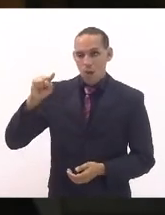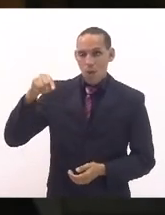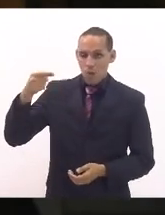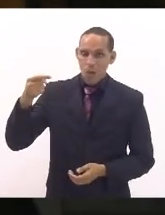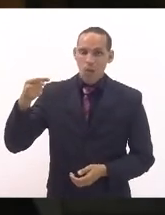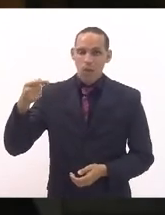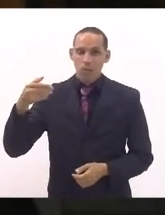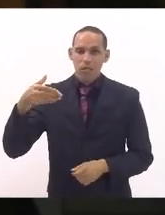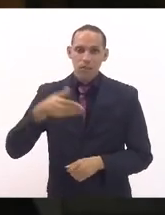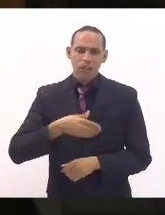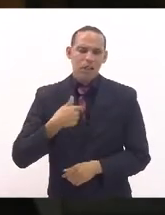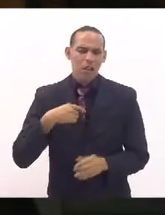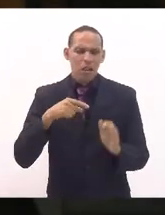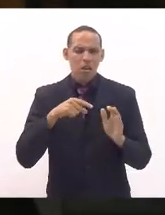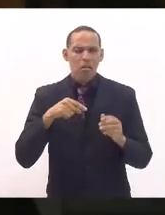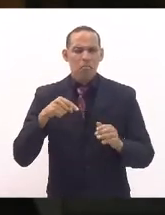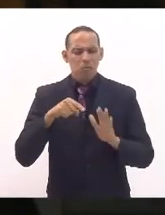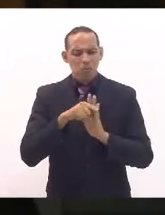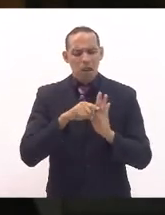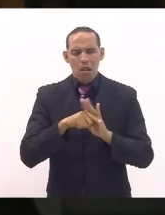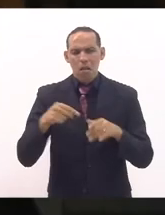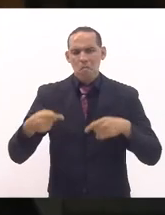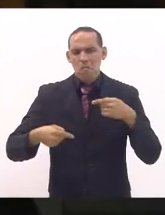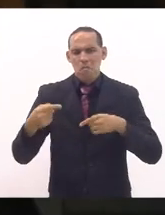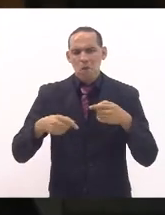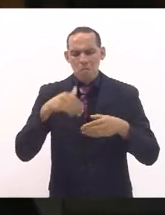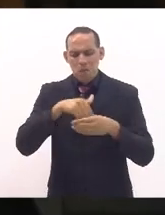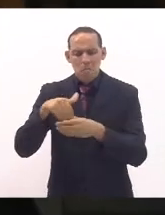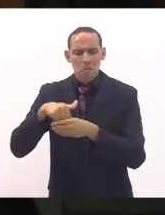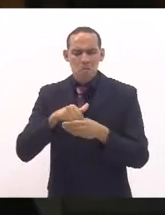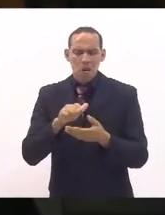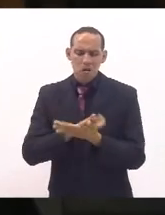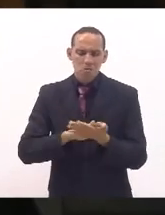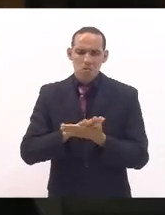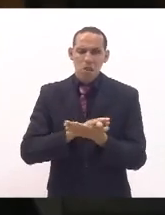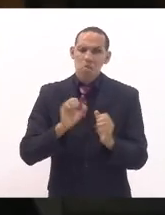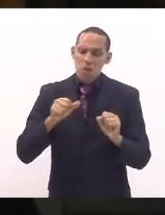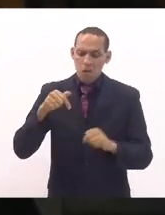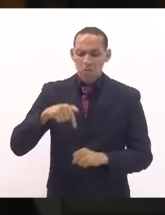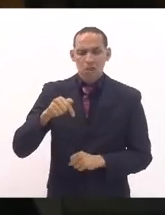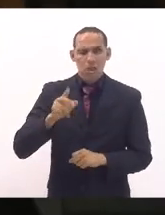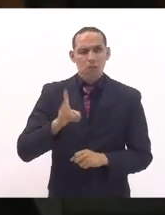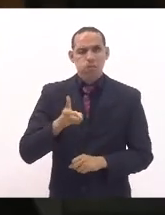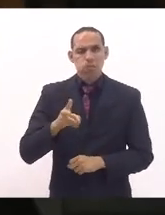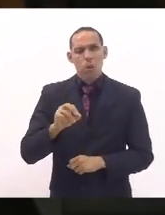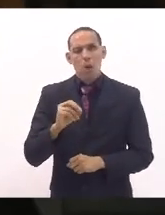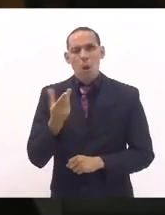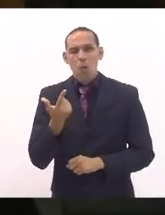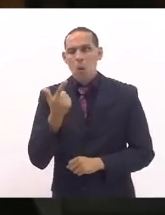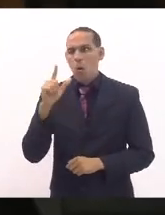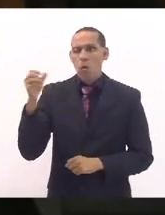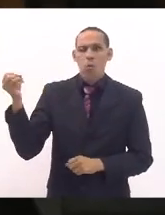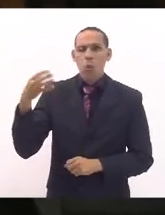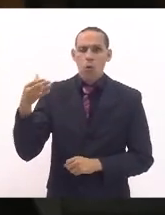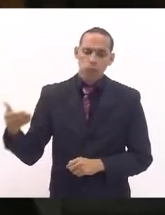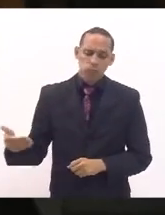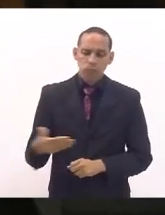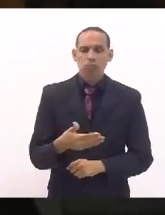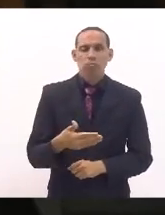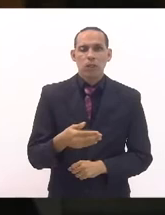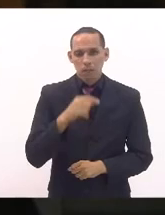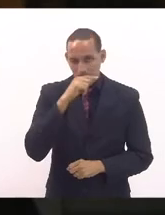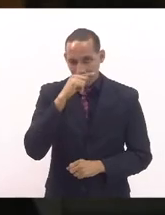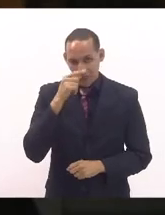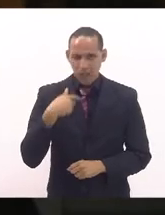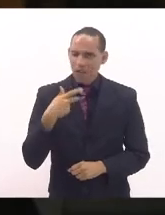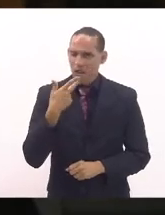estou fazendo aqui análise política eleitoral, pode ser esse ou outro. Não vou entrar aqui no mérito,